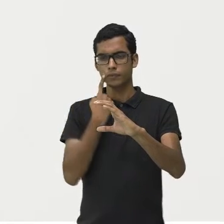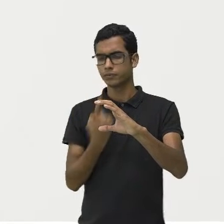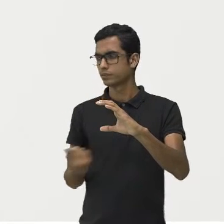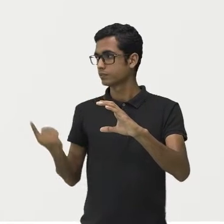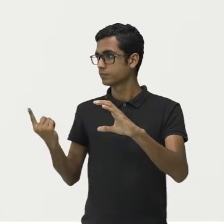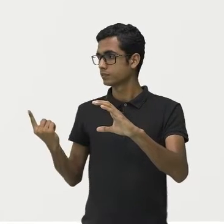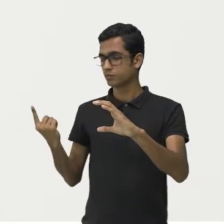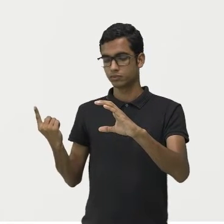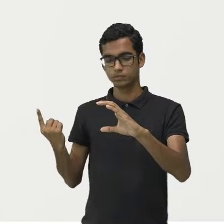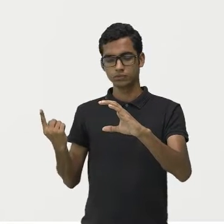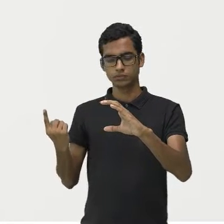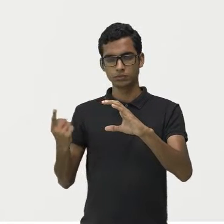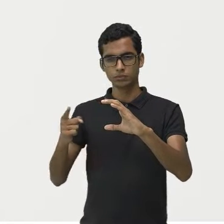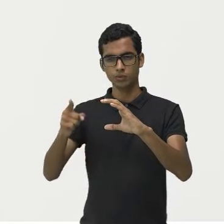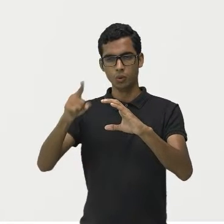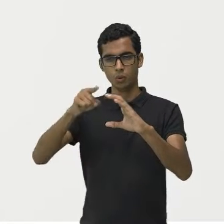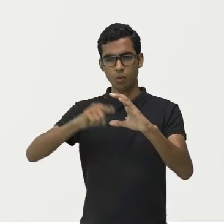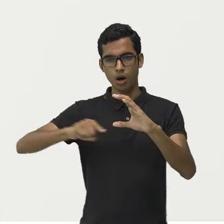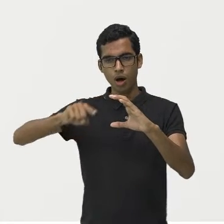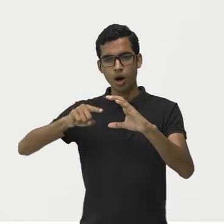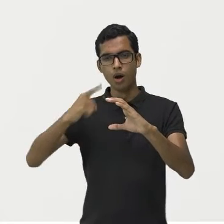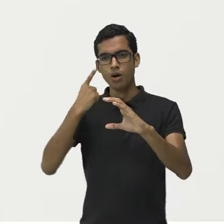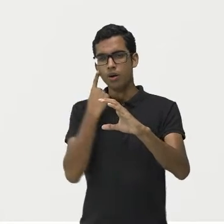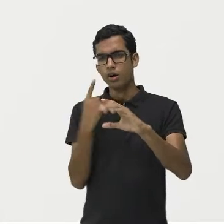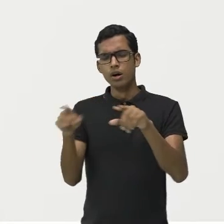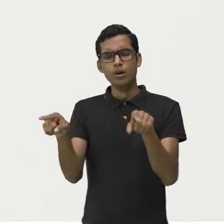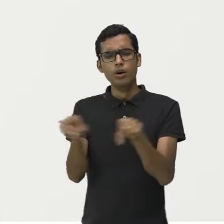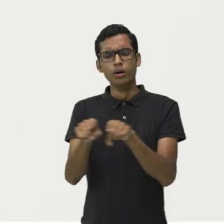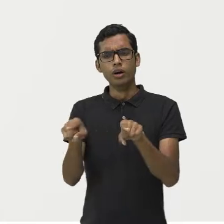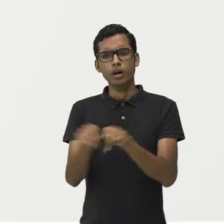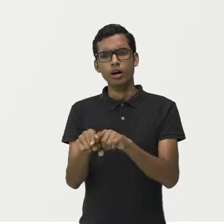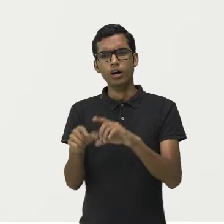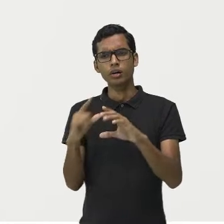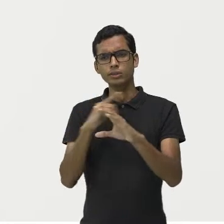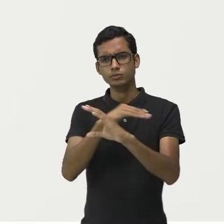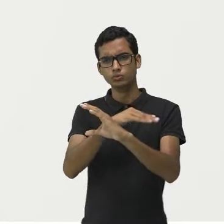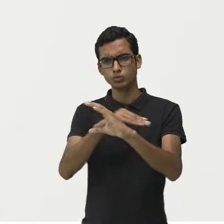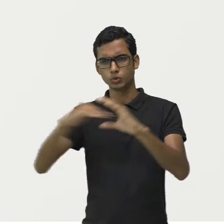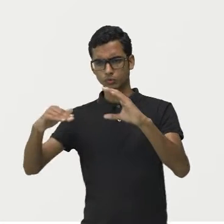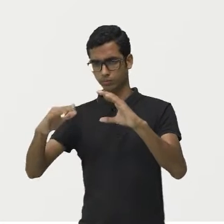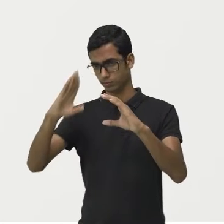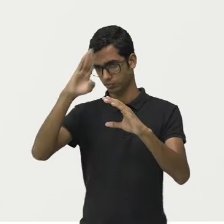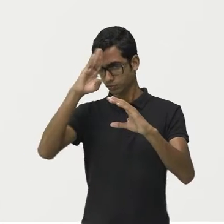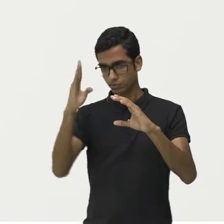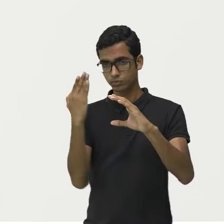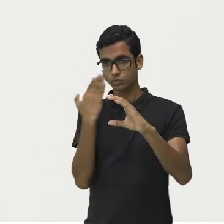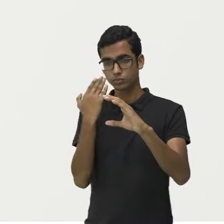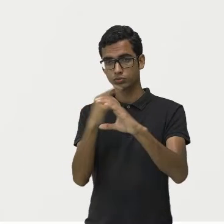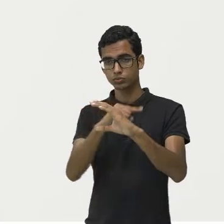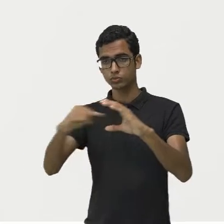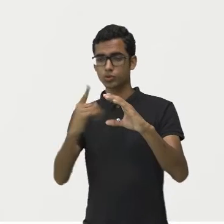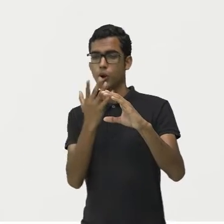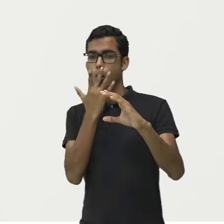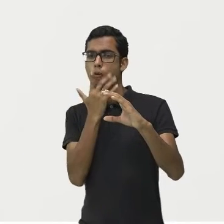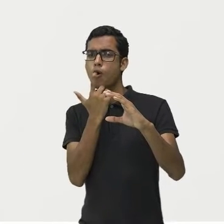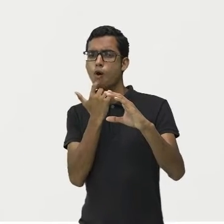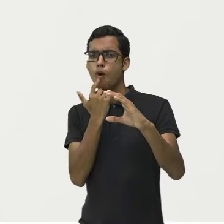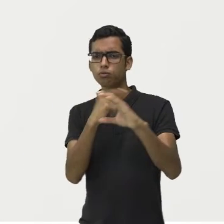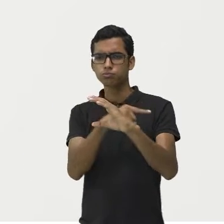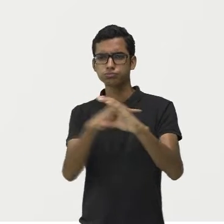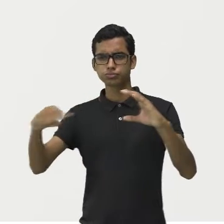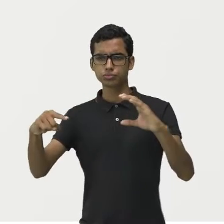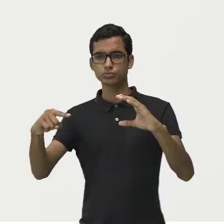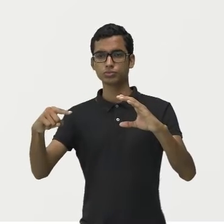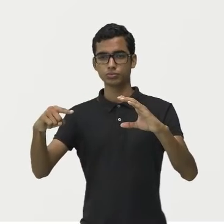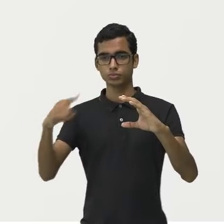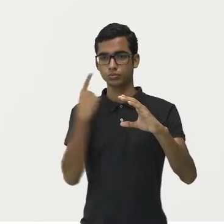é um espelho esférico, um pedaço de uma calota. Nós temos aí o eixo principal, que é essa linha que corta o espelho, passando por esse